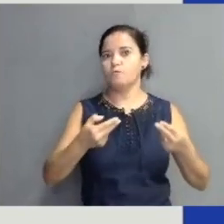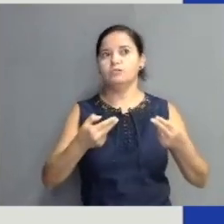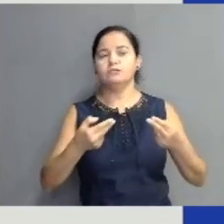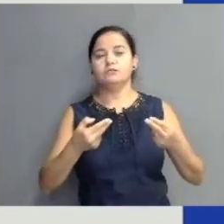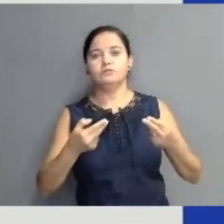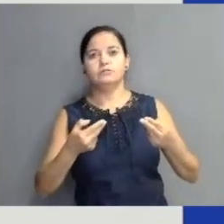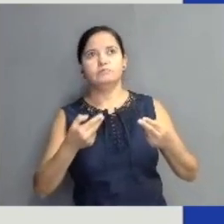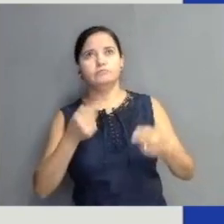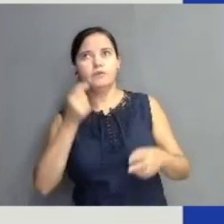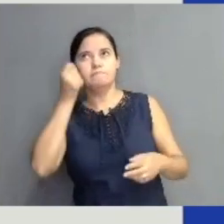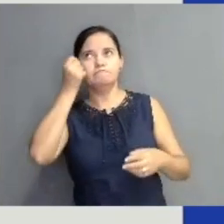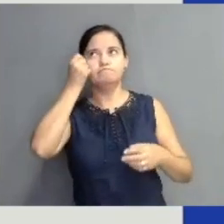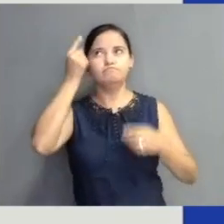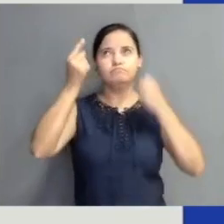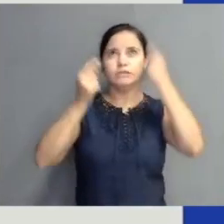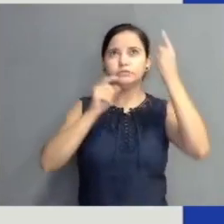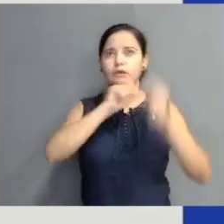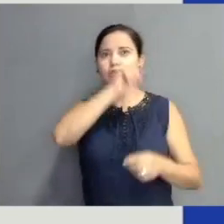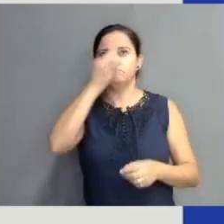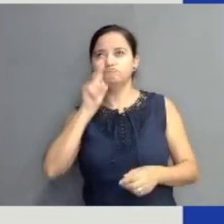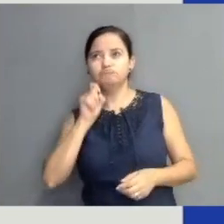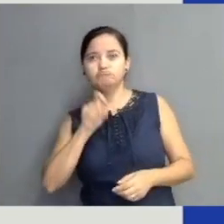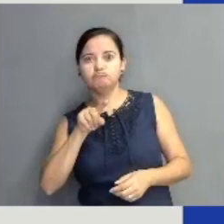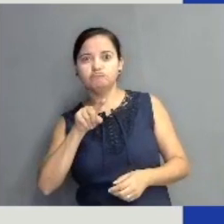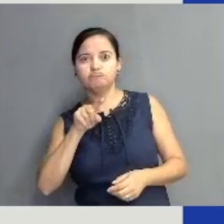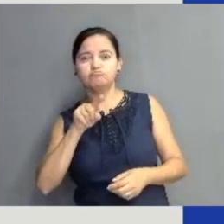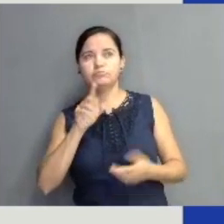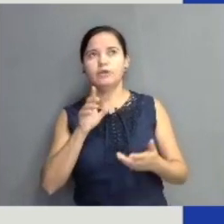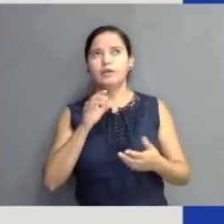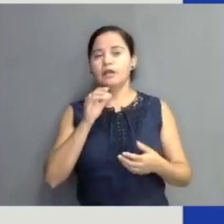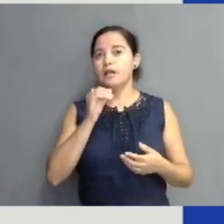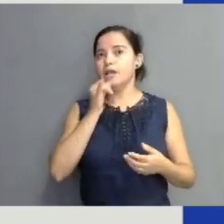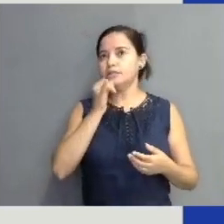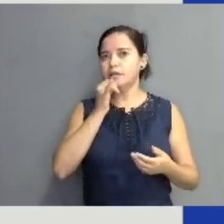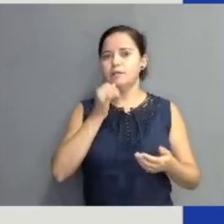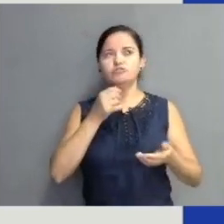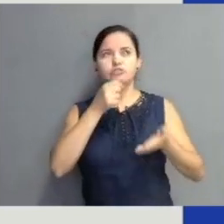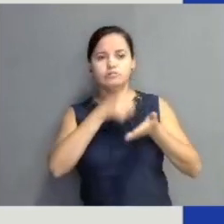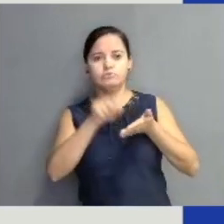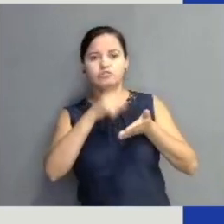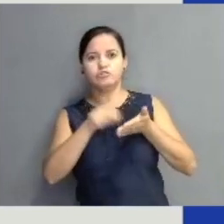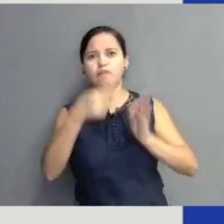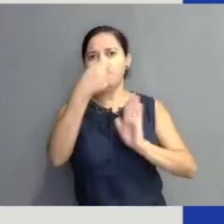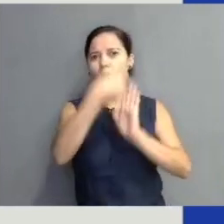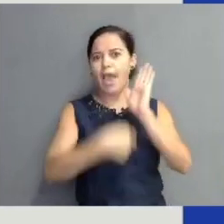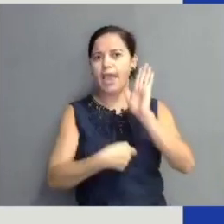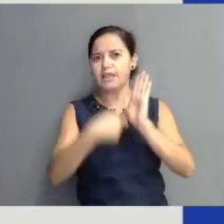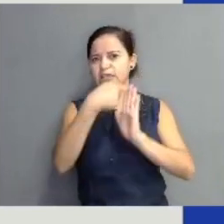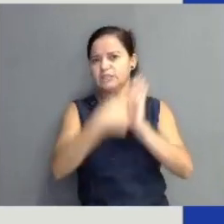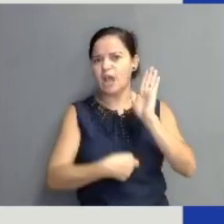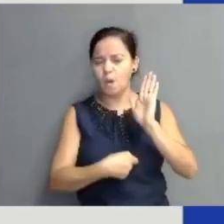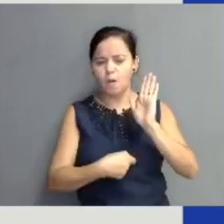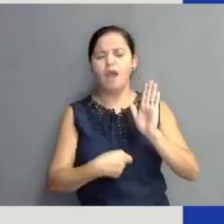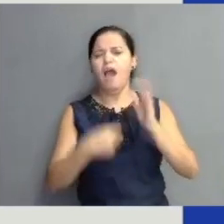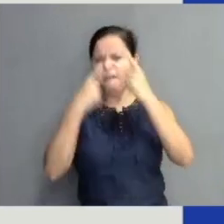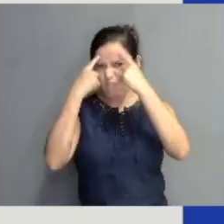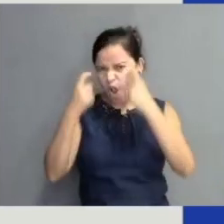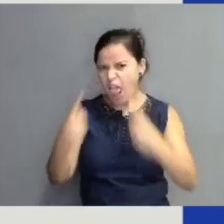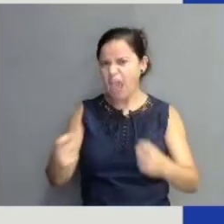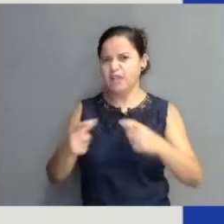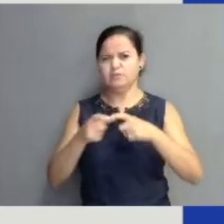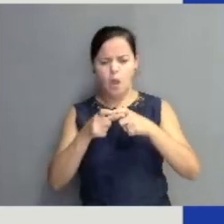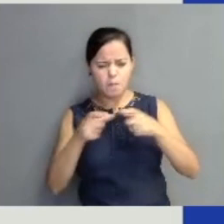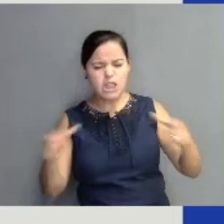as hipóteses, né? Se estamos, por exemplo, escrevendo uma redação sobre o aumento da violência nos centros